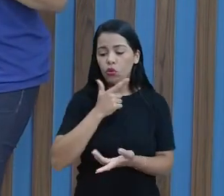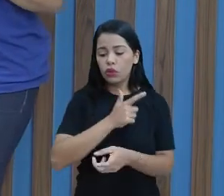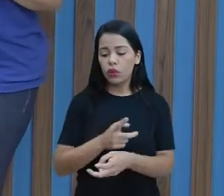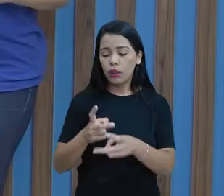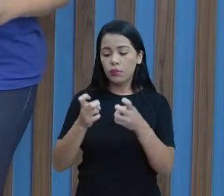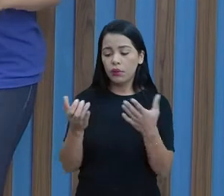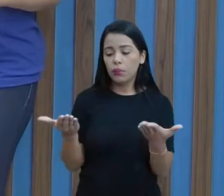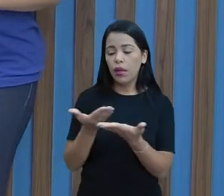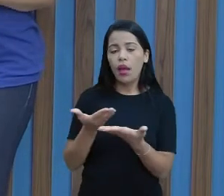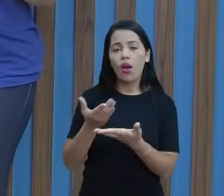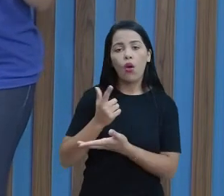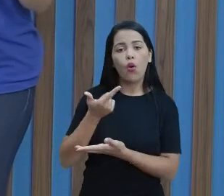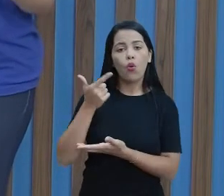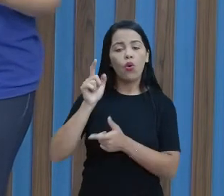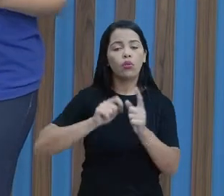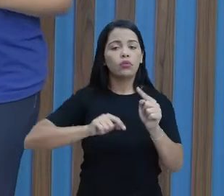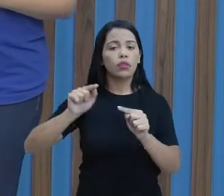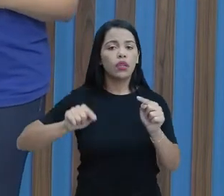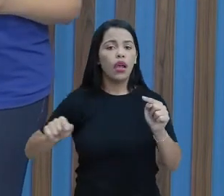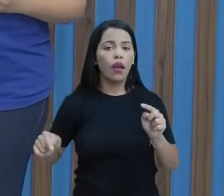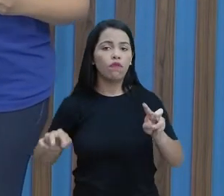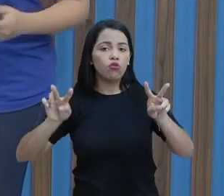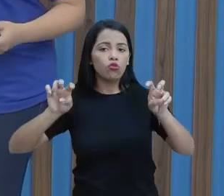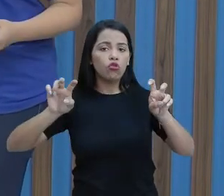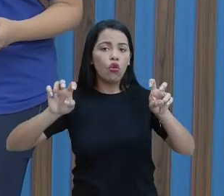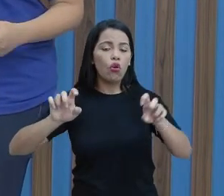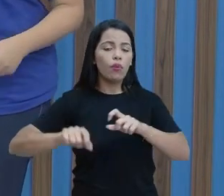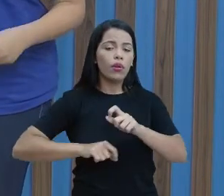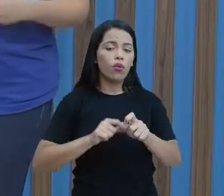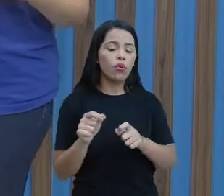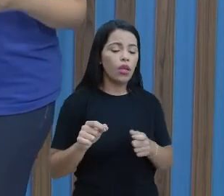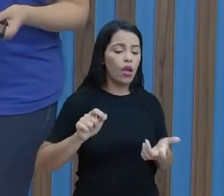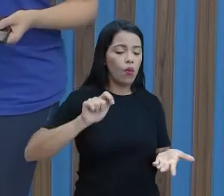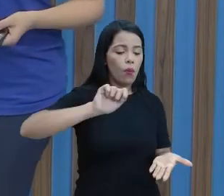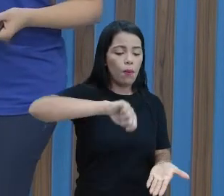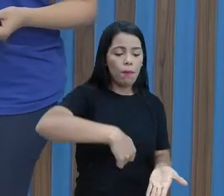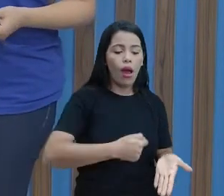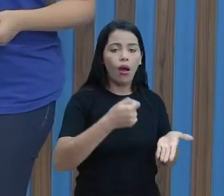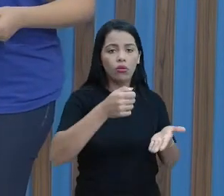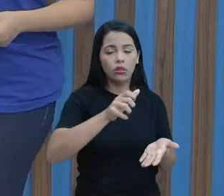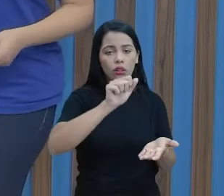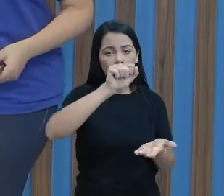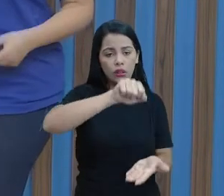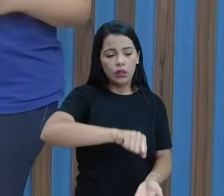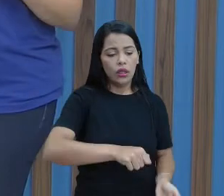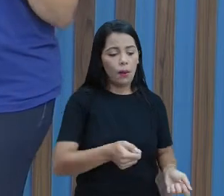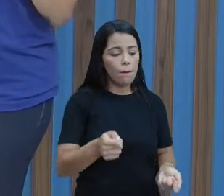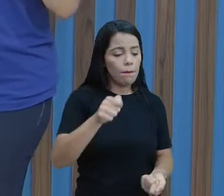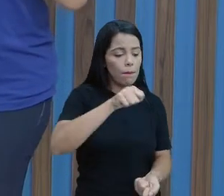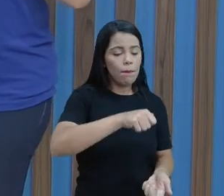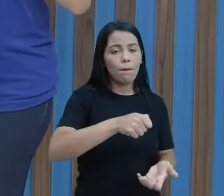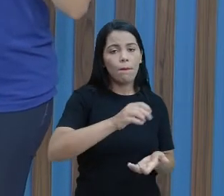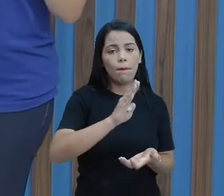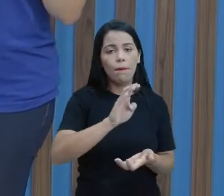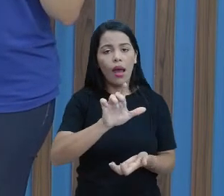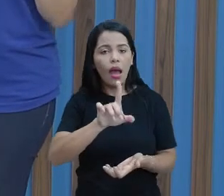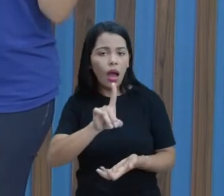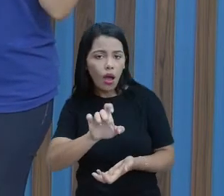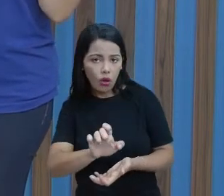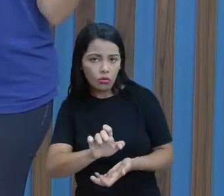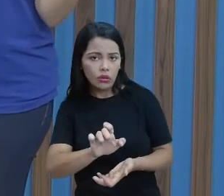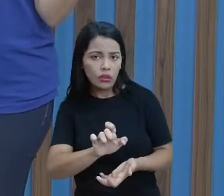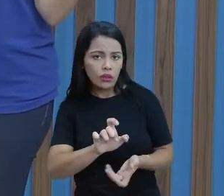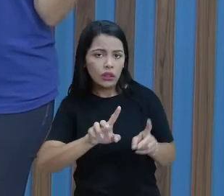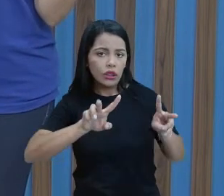outro gráfico, que é em relação aos baldes e o tempo que se passa, o que a gente está percebendo? Eu tenho uma quantidade inicial, que